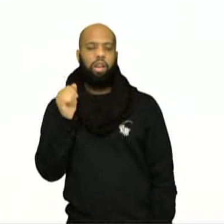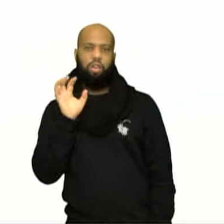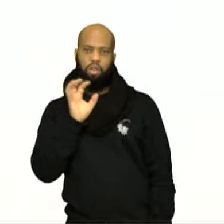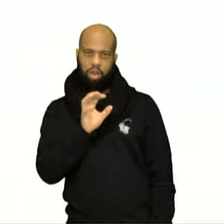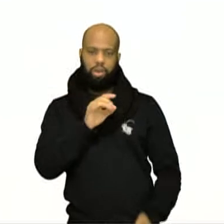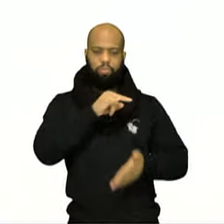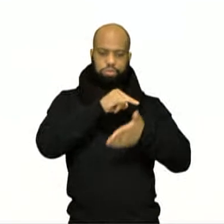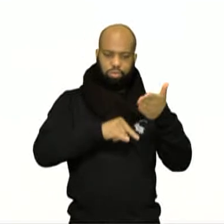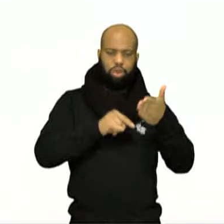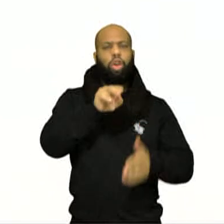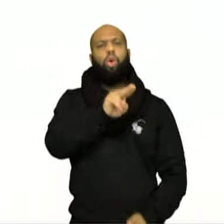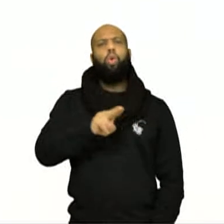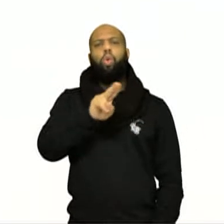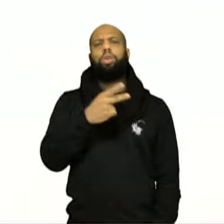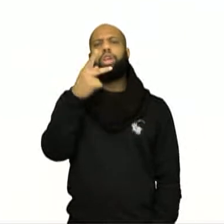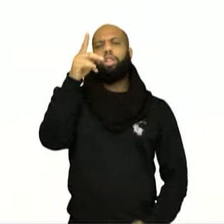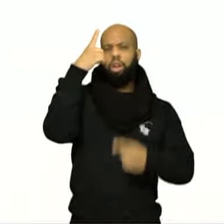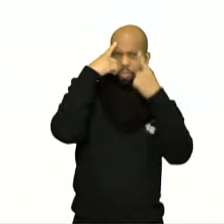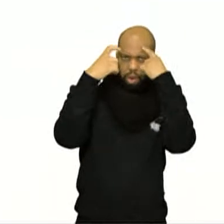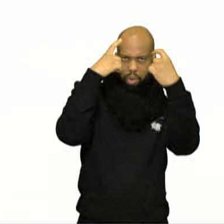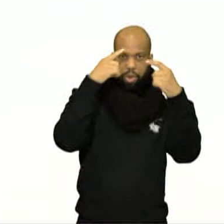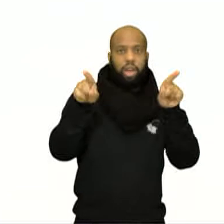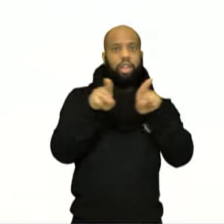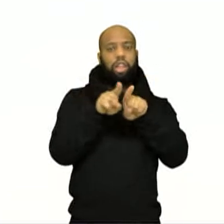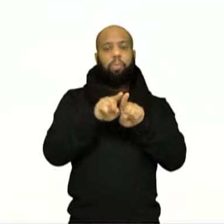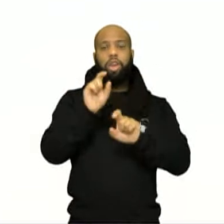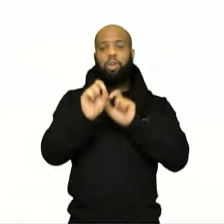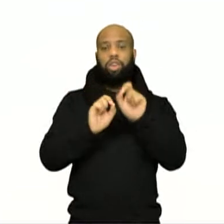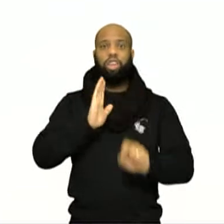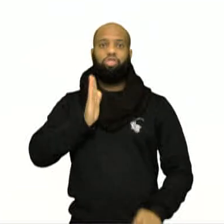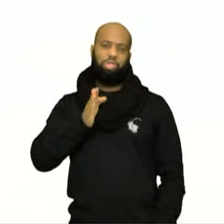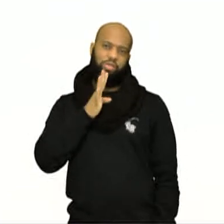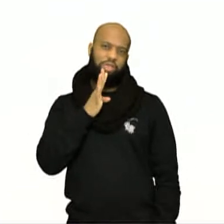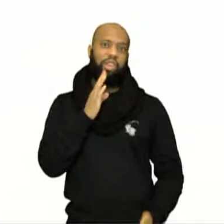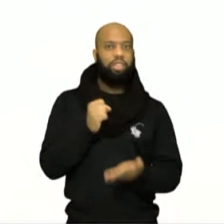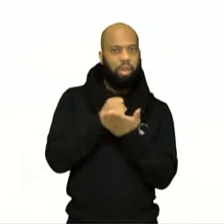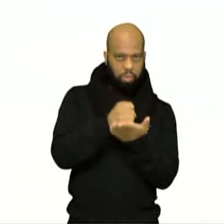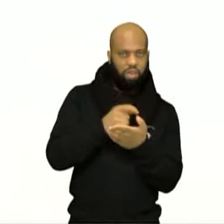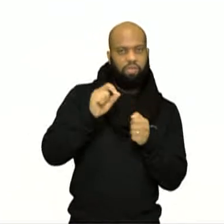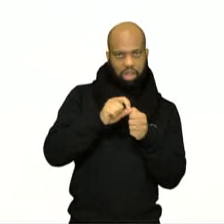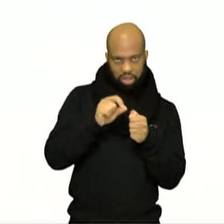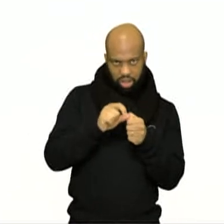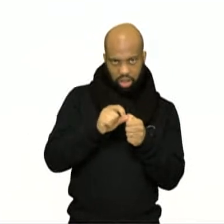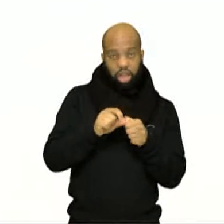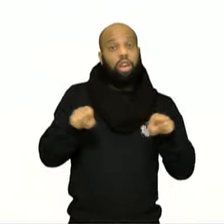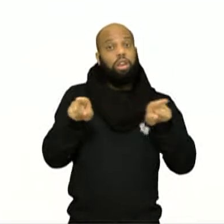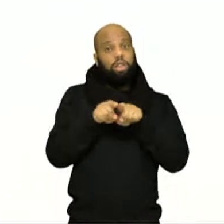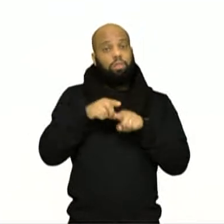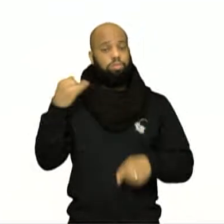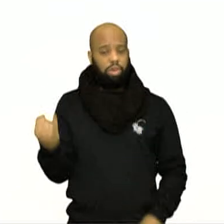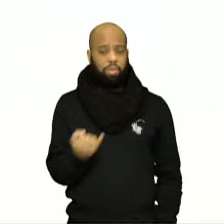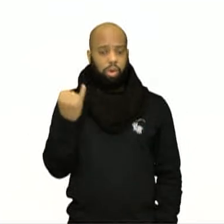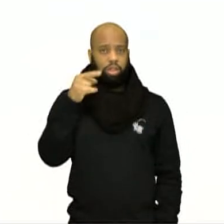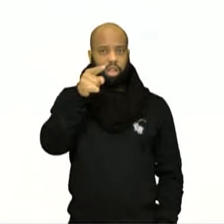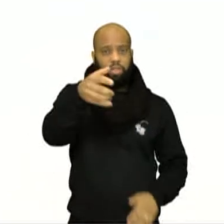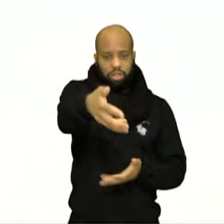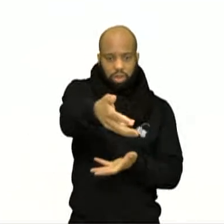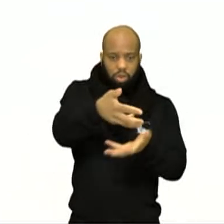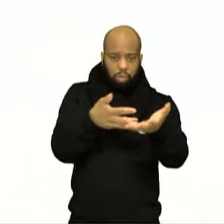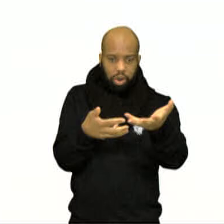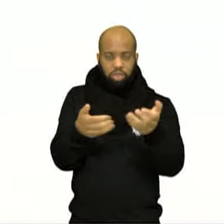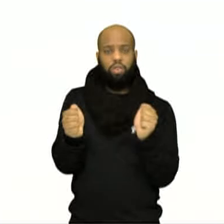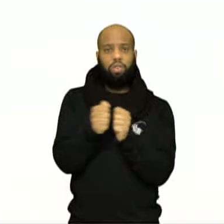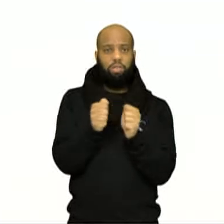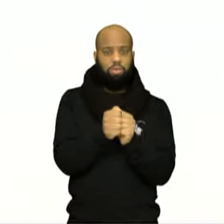Use toda a sua criatividade e os recursos que já conhece. Não esqueça de compartilhar o que produziu com os